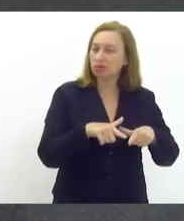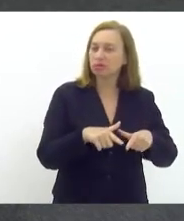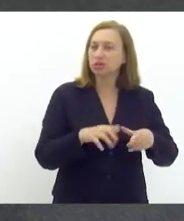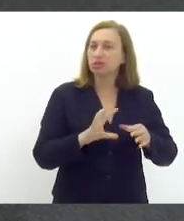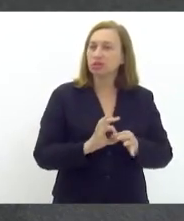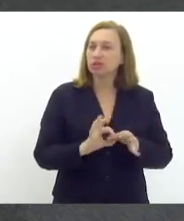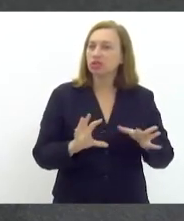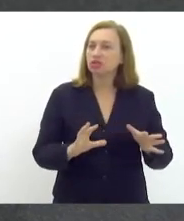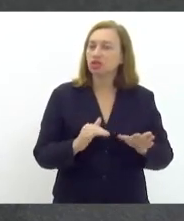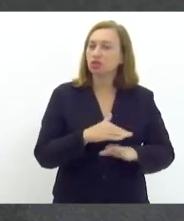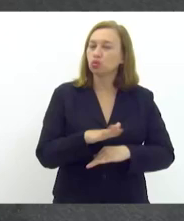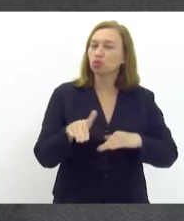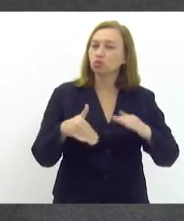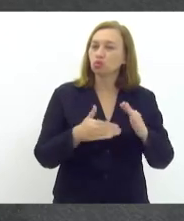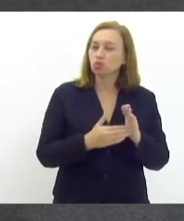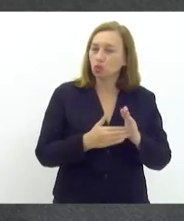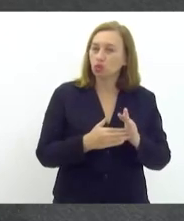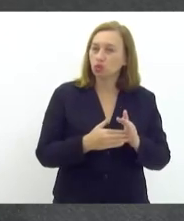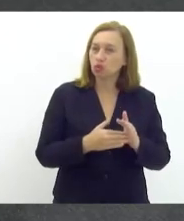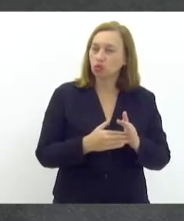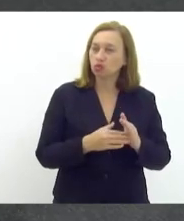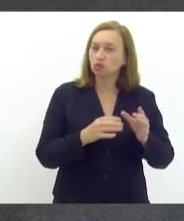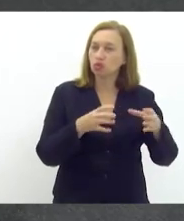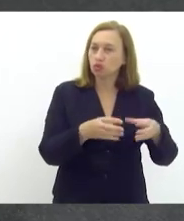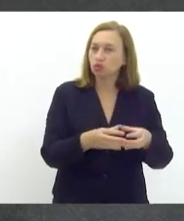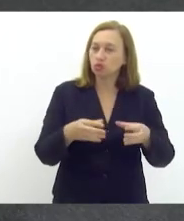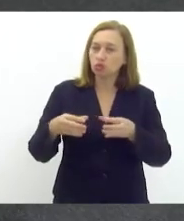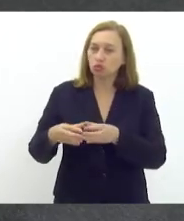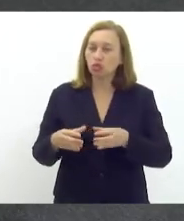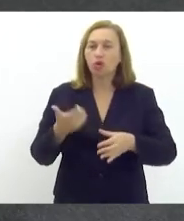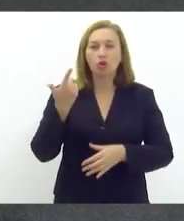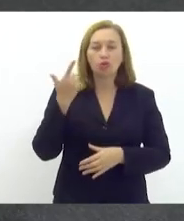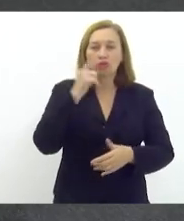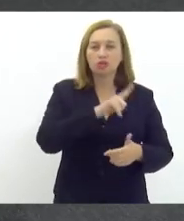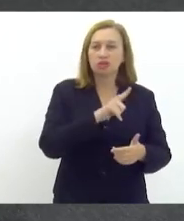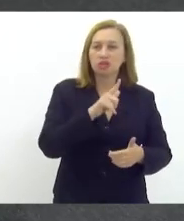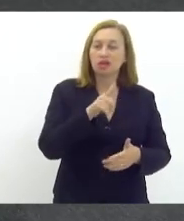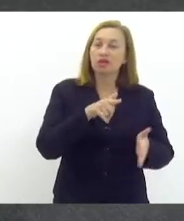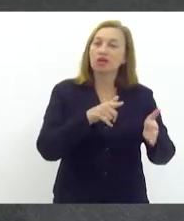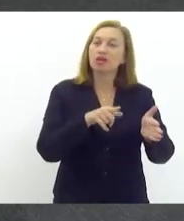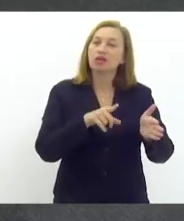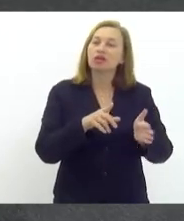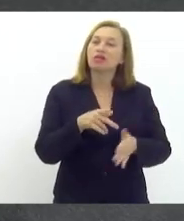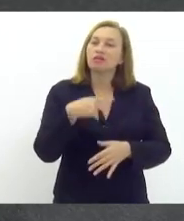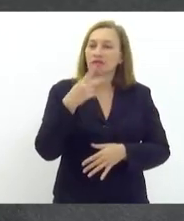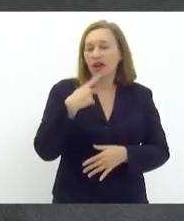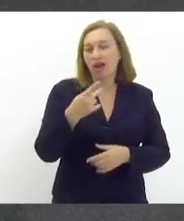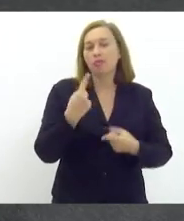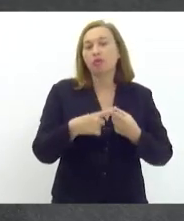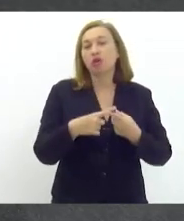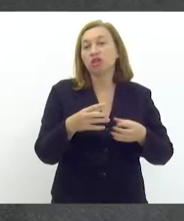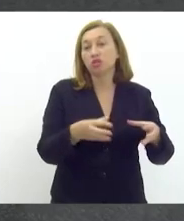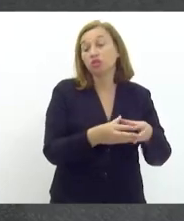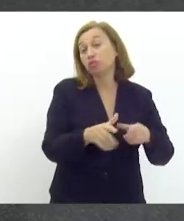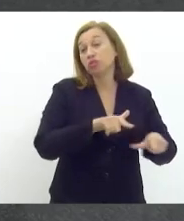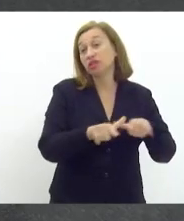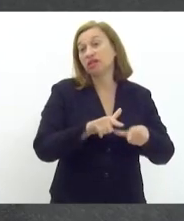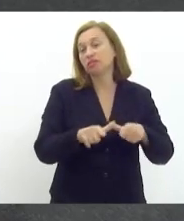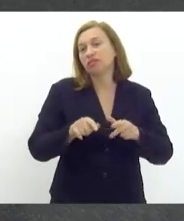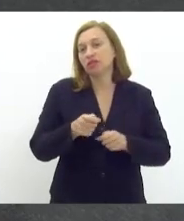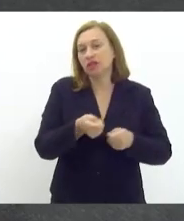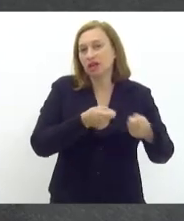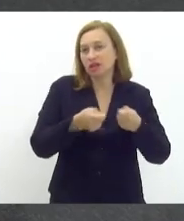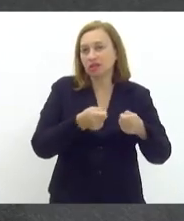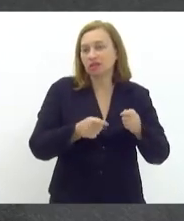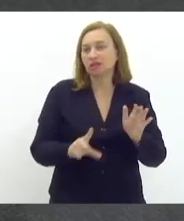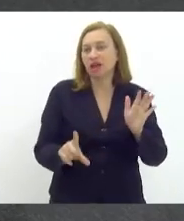permitir que todos os órgãos de classe consigam falar com esse grupo de trabalho porque te ajudou esse grupo de trabalho tá fazendo regulamentação